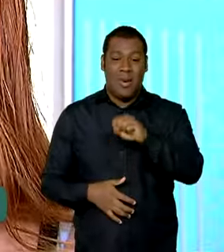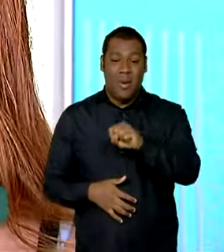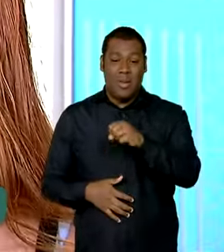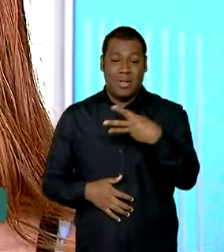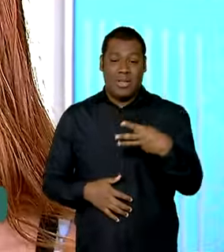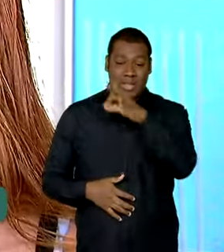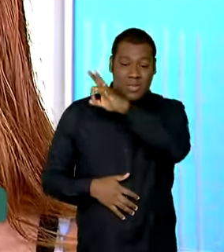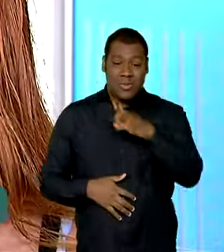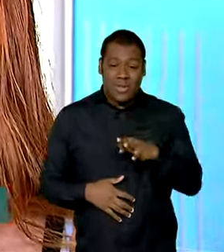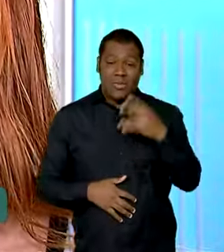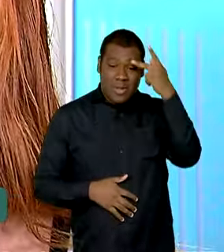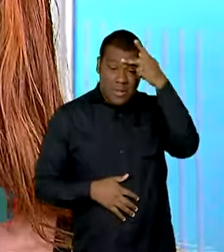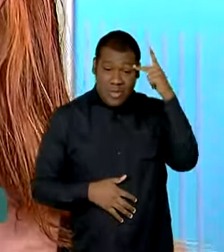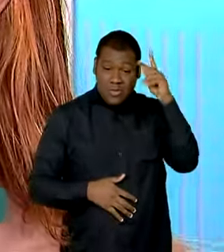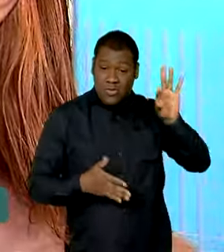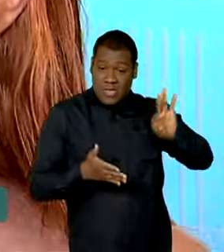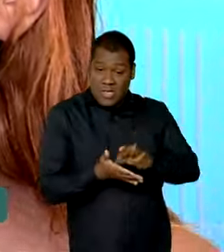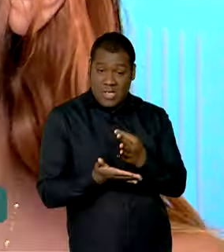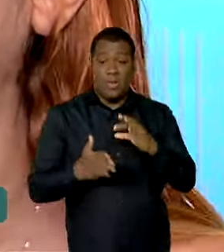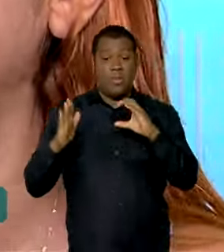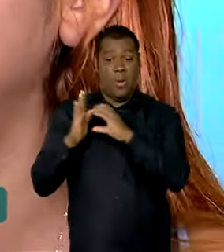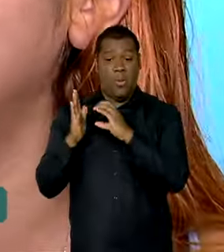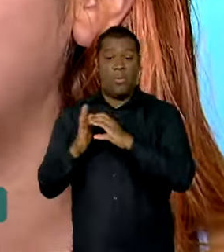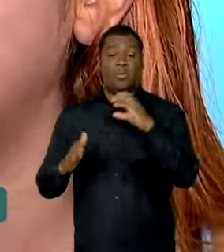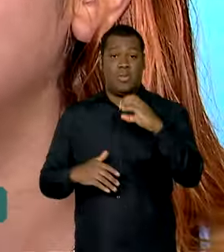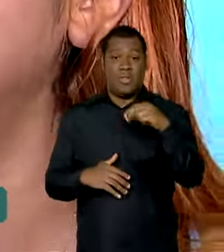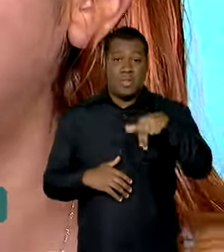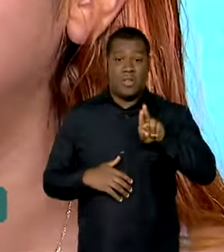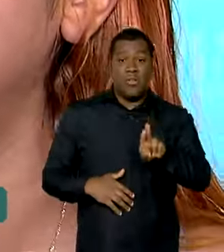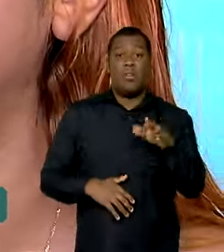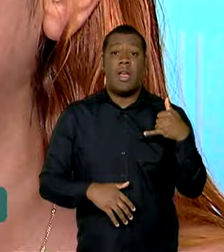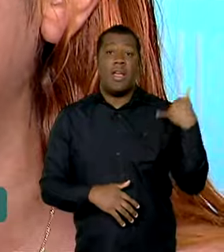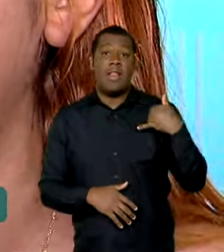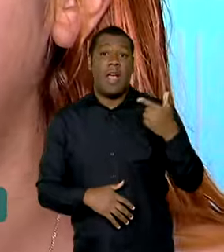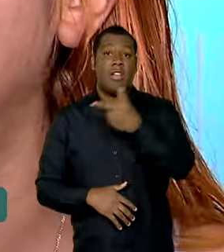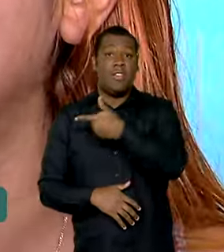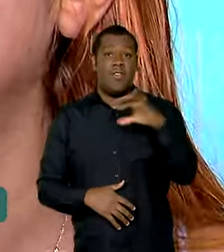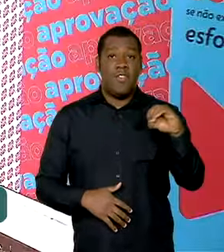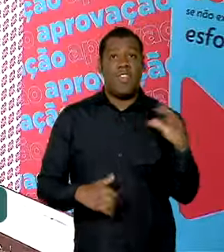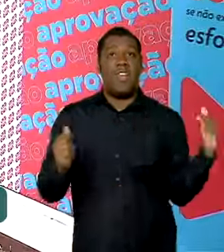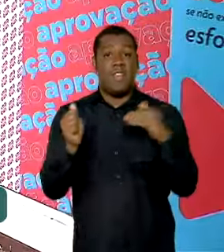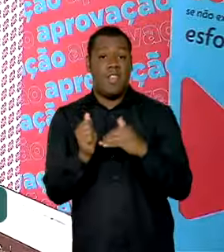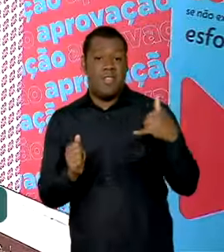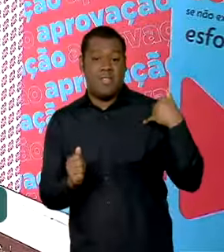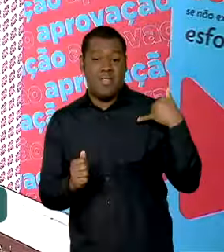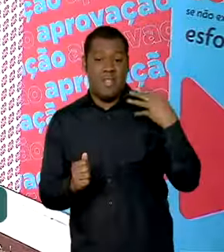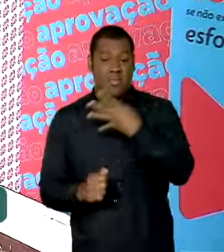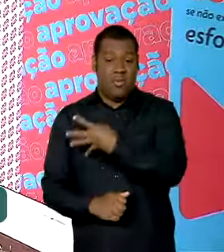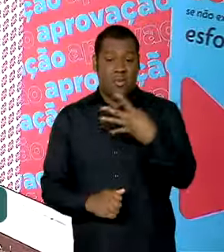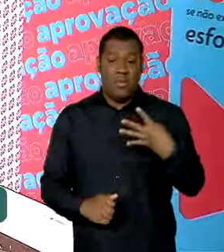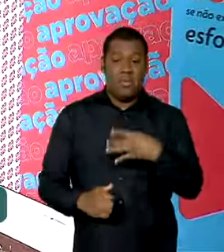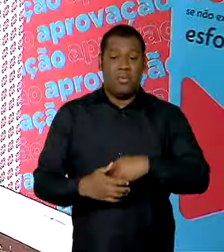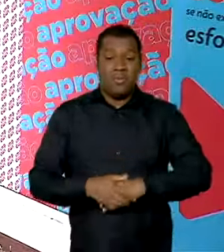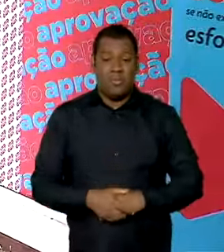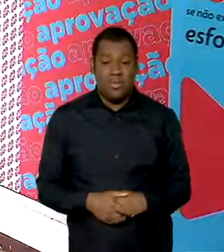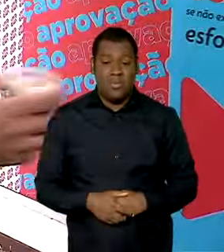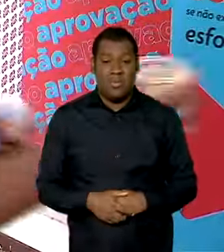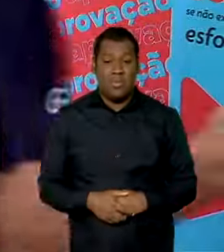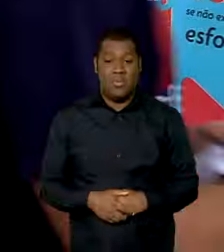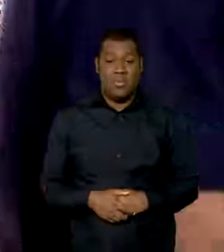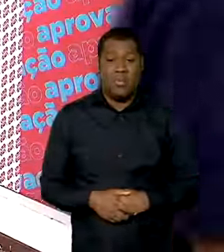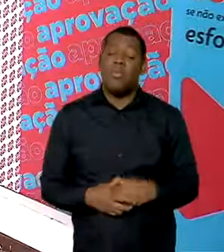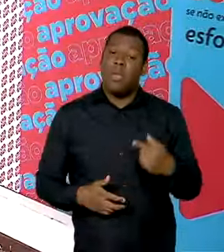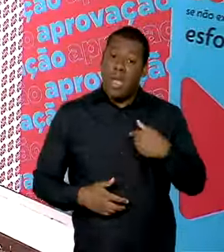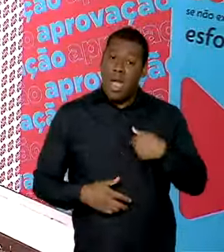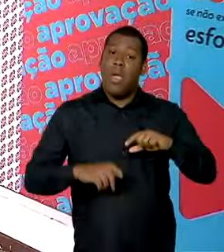80,3% do total de candidatos do CNU tem entre 20 e 44 anos. O bom é porque tudo depende só de mim,